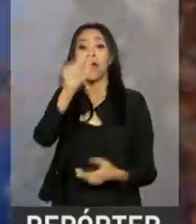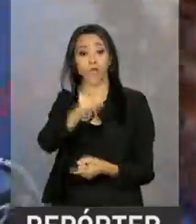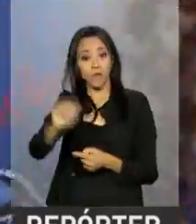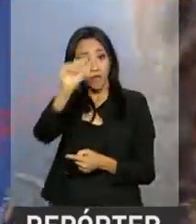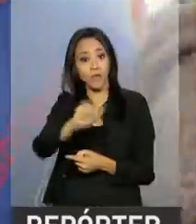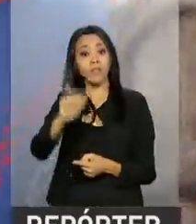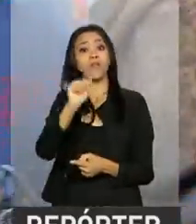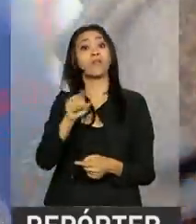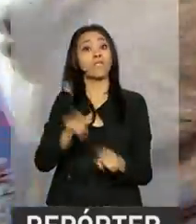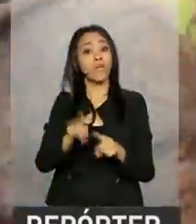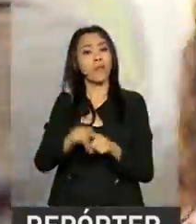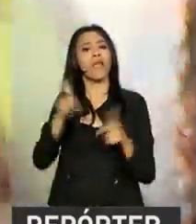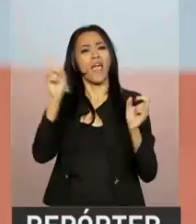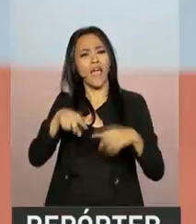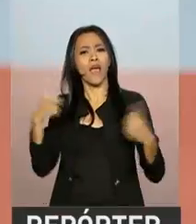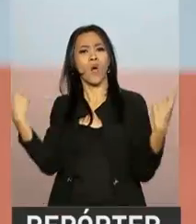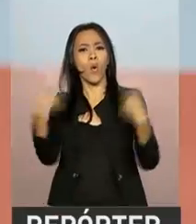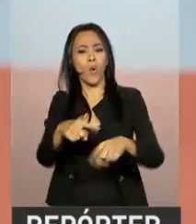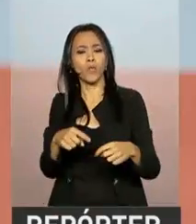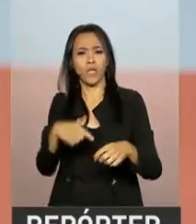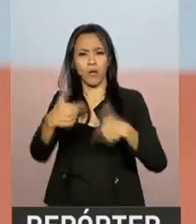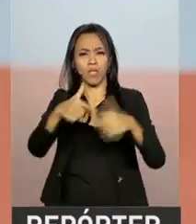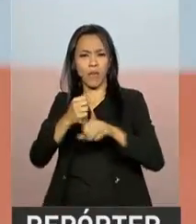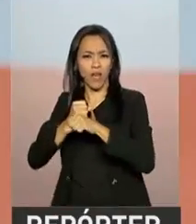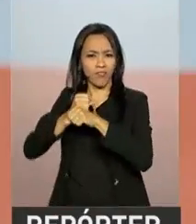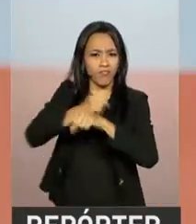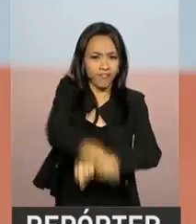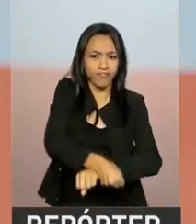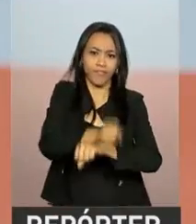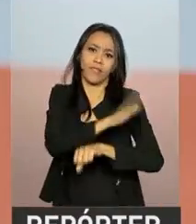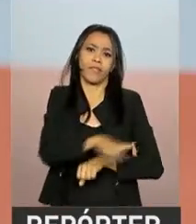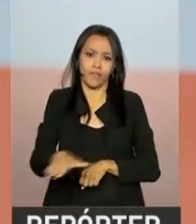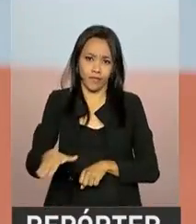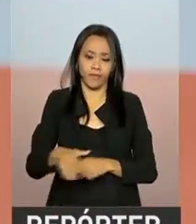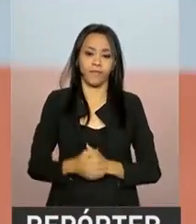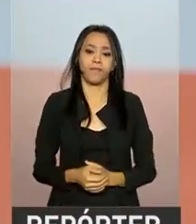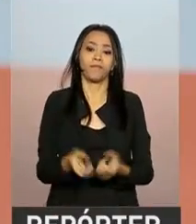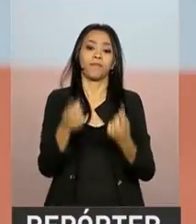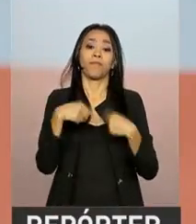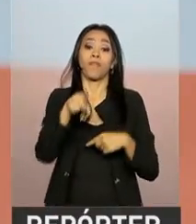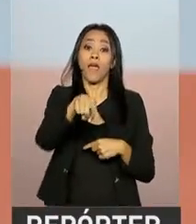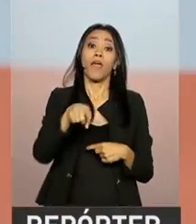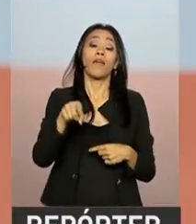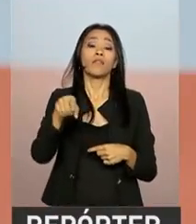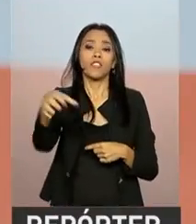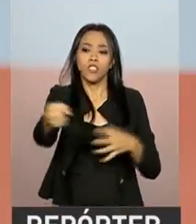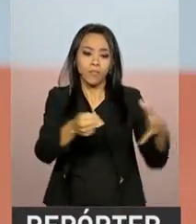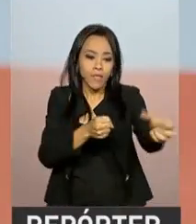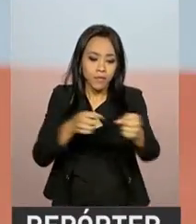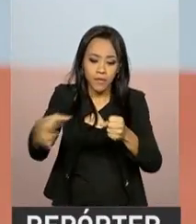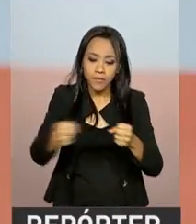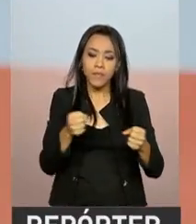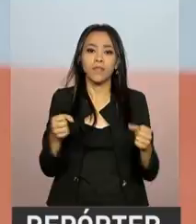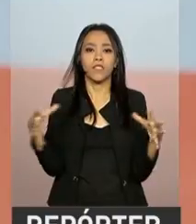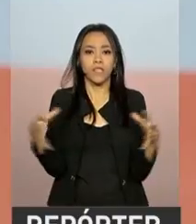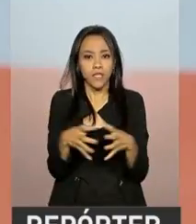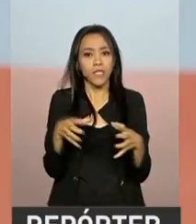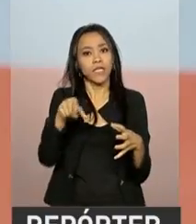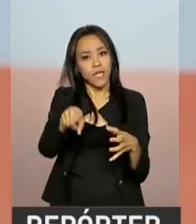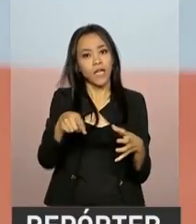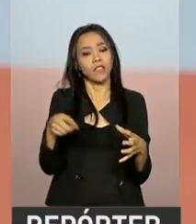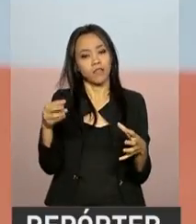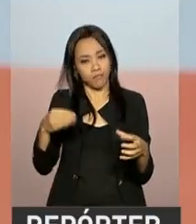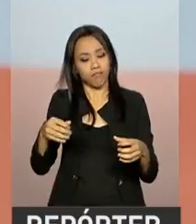no combate ao trabalho infantil. É um local onde a gente tenta trazê-las para tirar das possíveis vulnerabilidades por quais